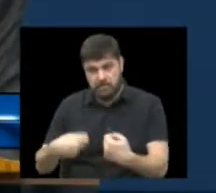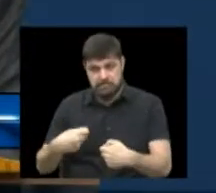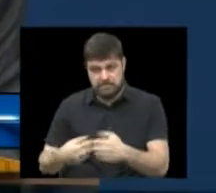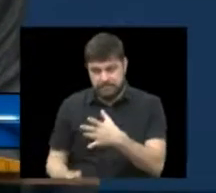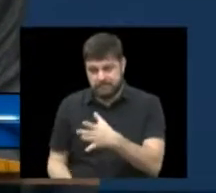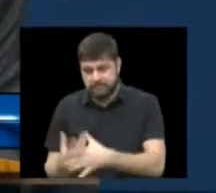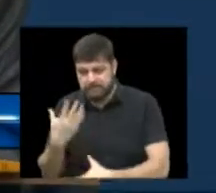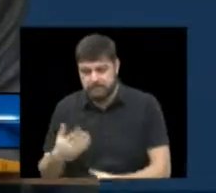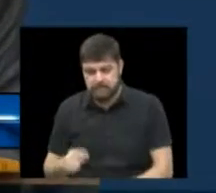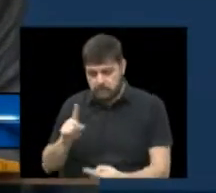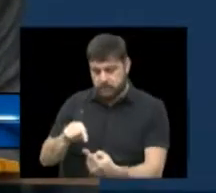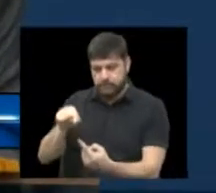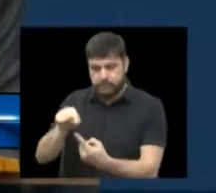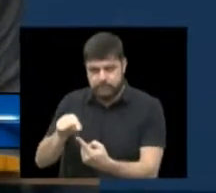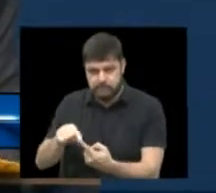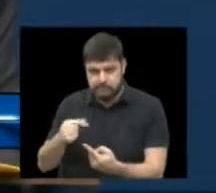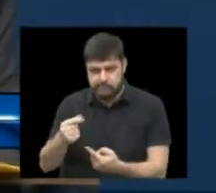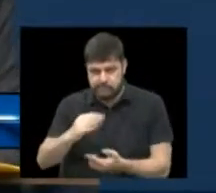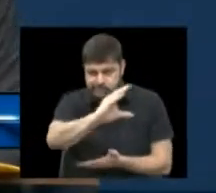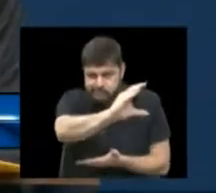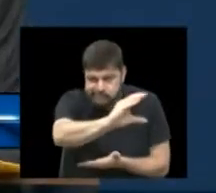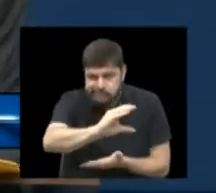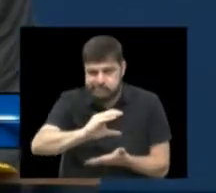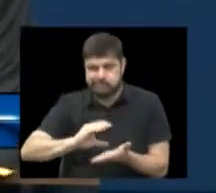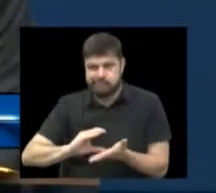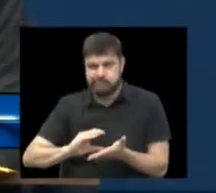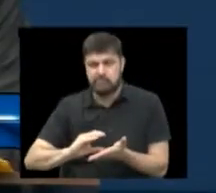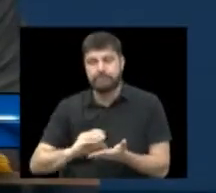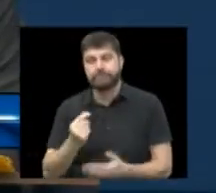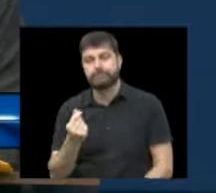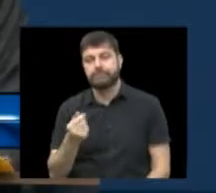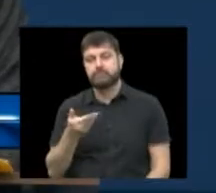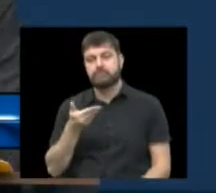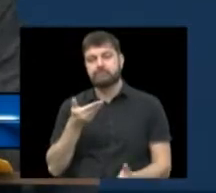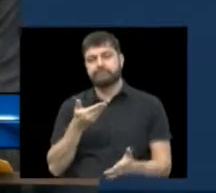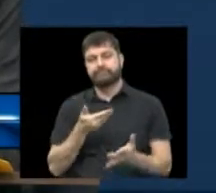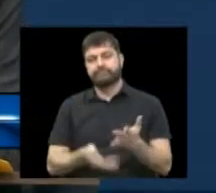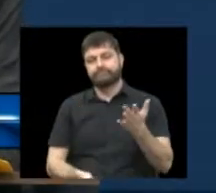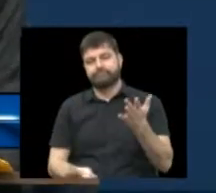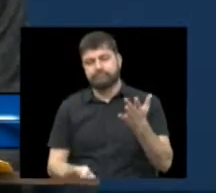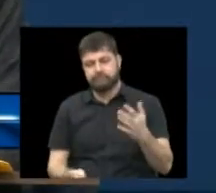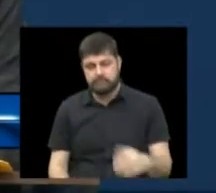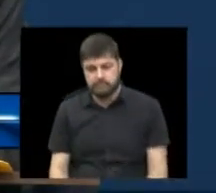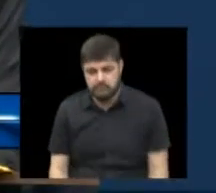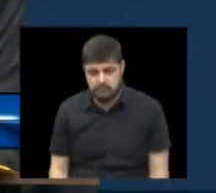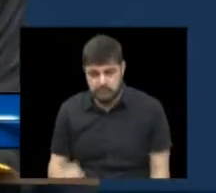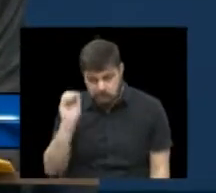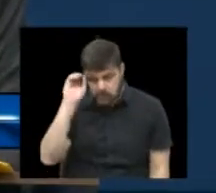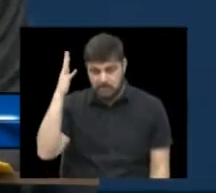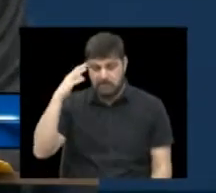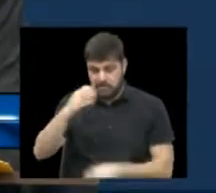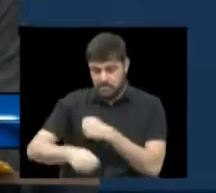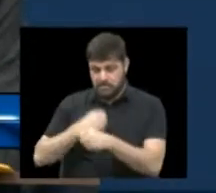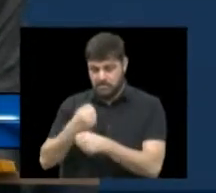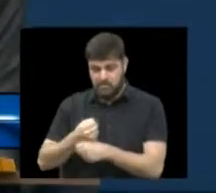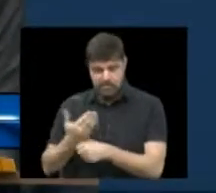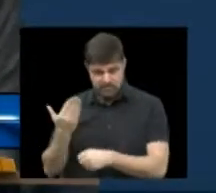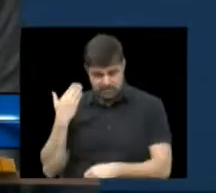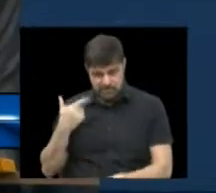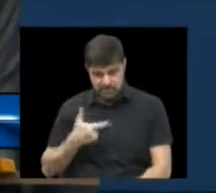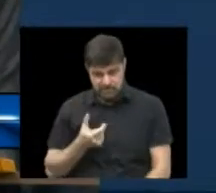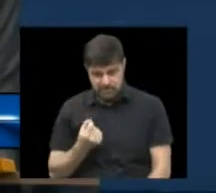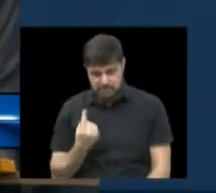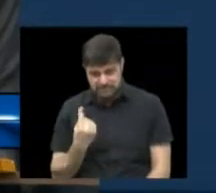ser para que esse recurso não fosse perdido. Resultado é que, no ano passado,